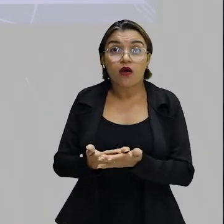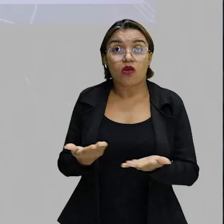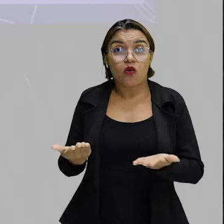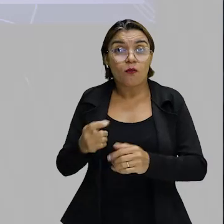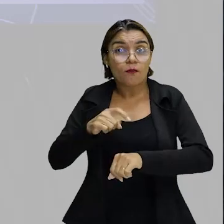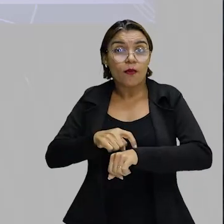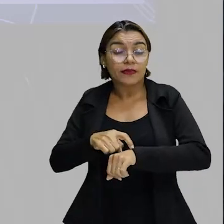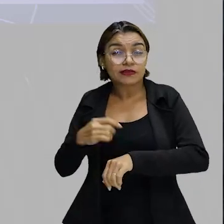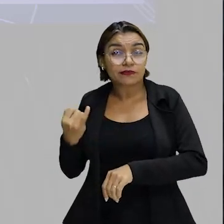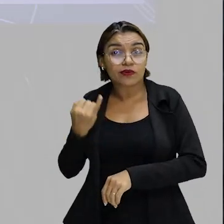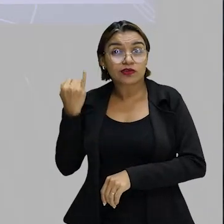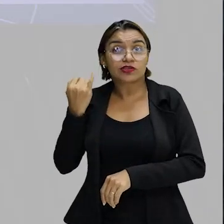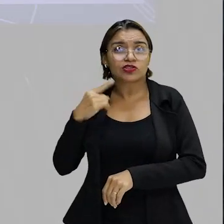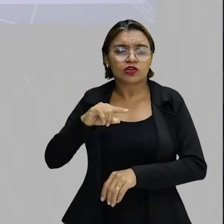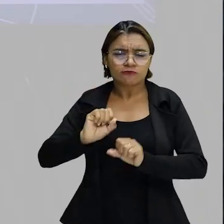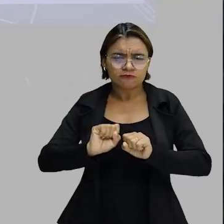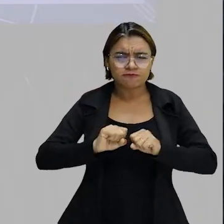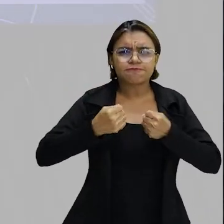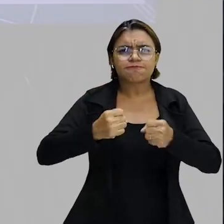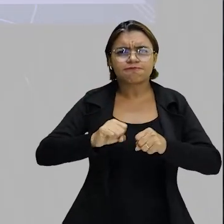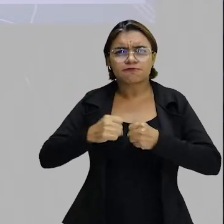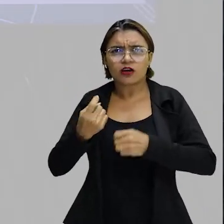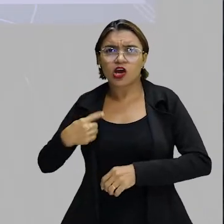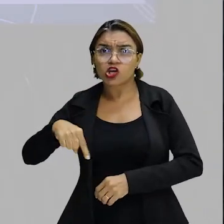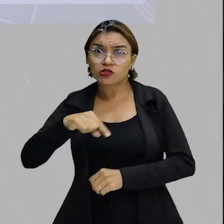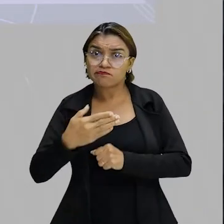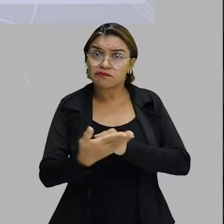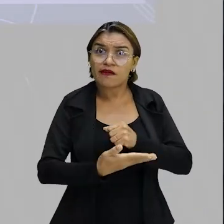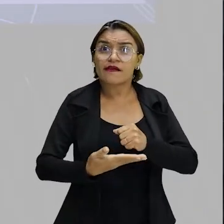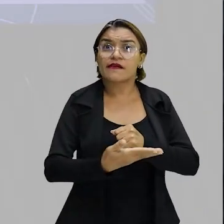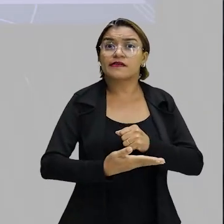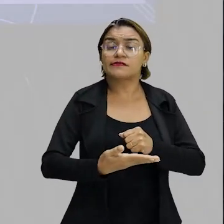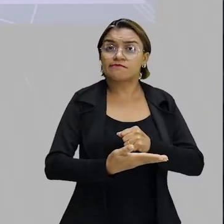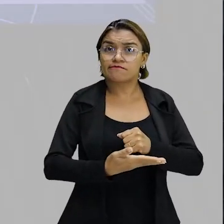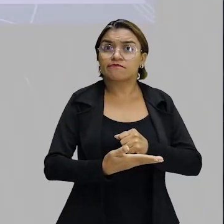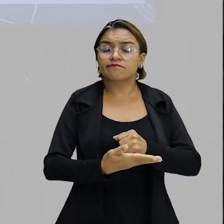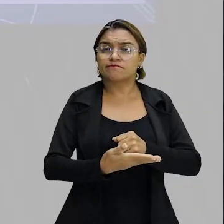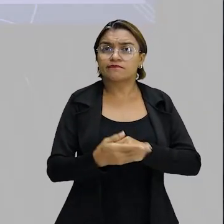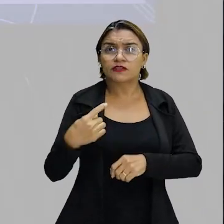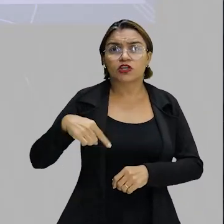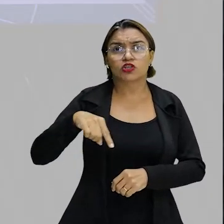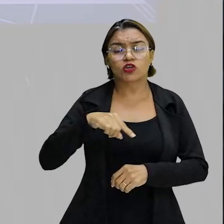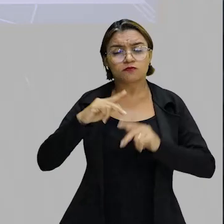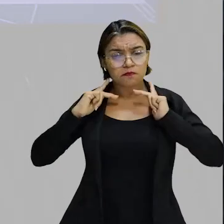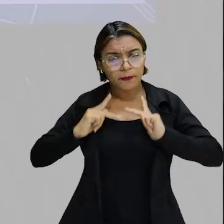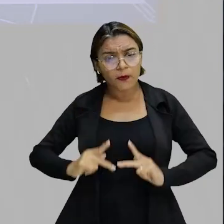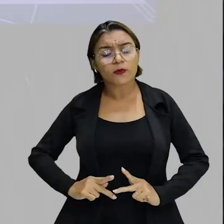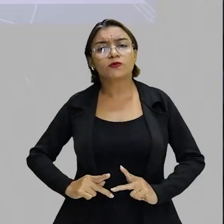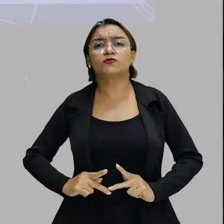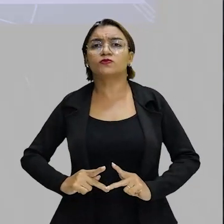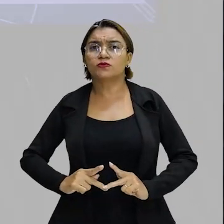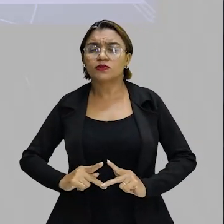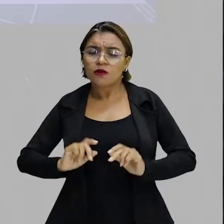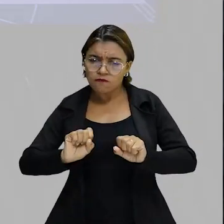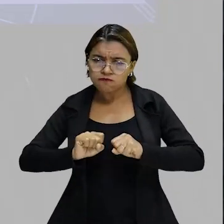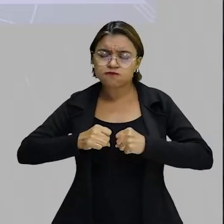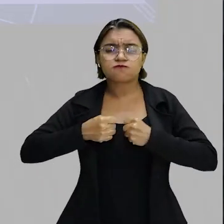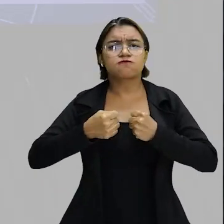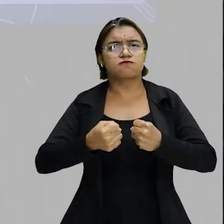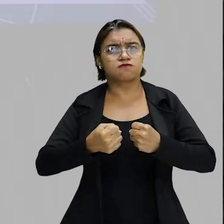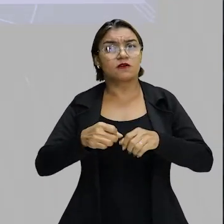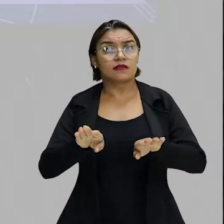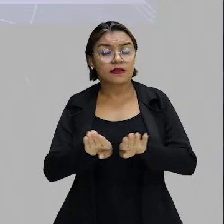a sair em defesa das nossas raízes, sair em defesa das nossas posições, sair,